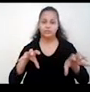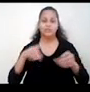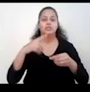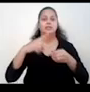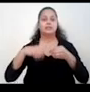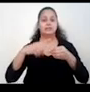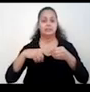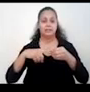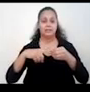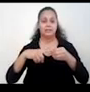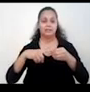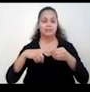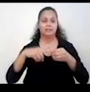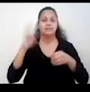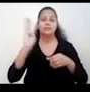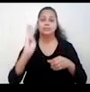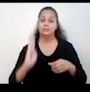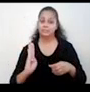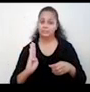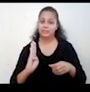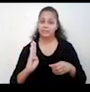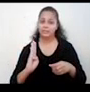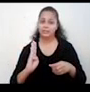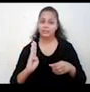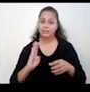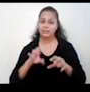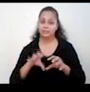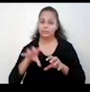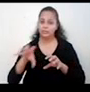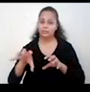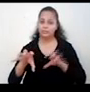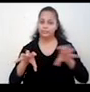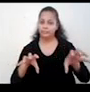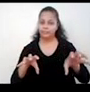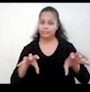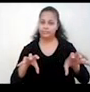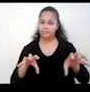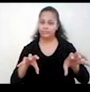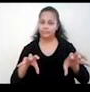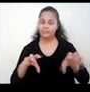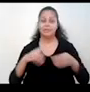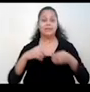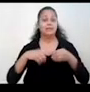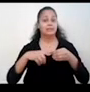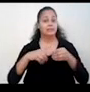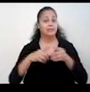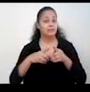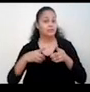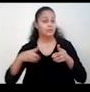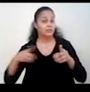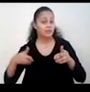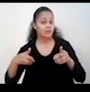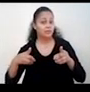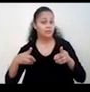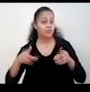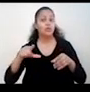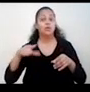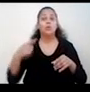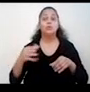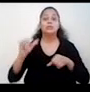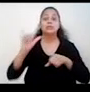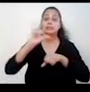cidades brasileiras em um agrupamento, né? Algumas cidades são metrópoles, outras são capital